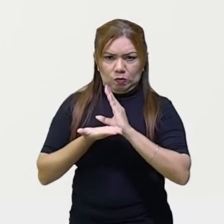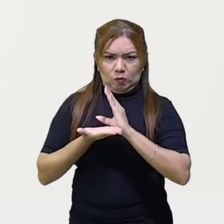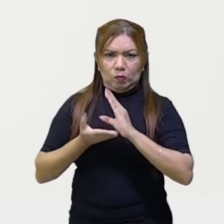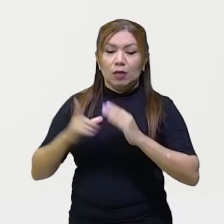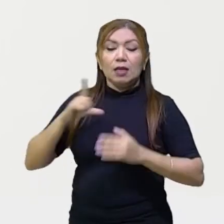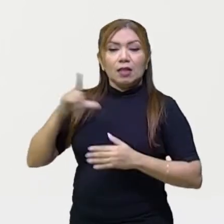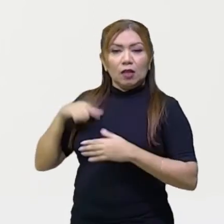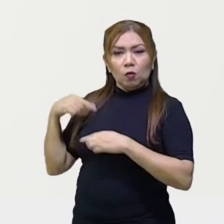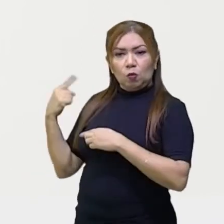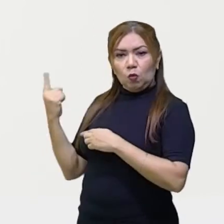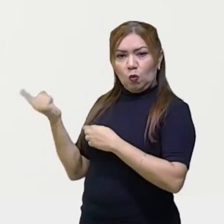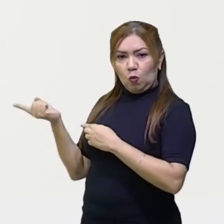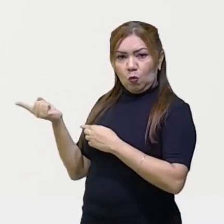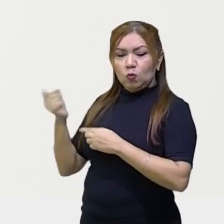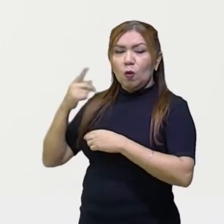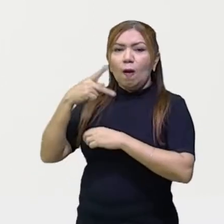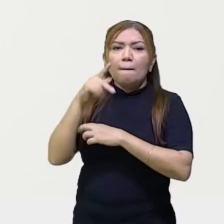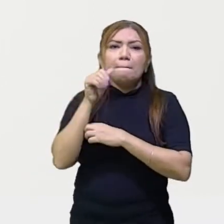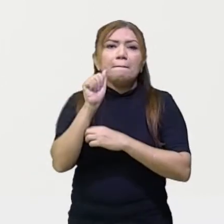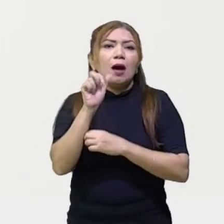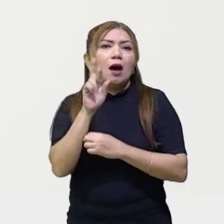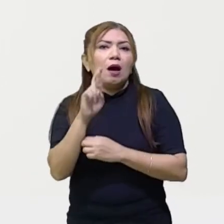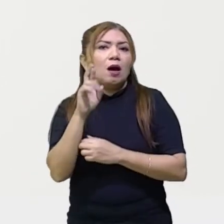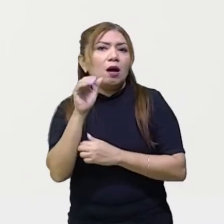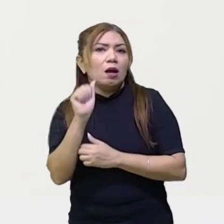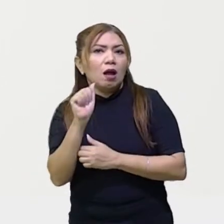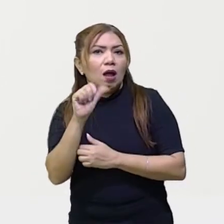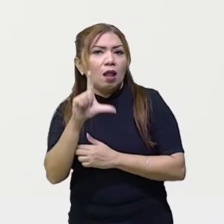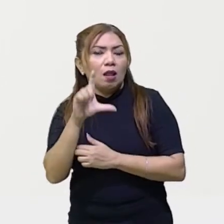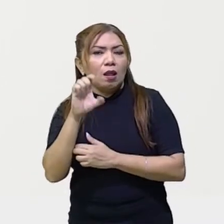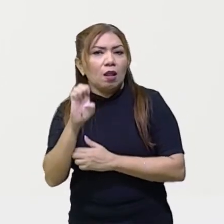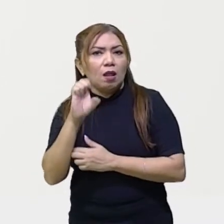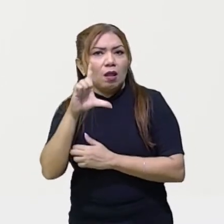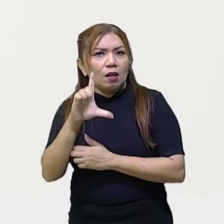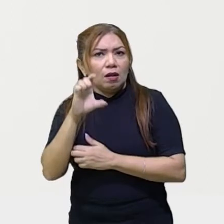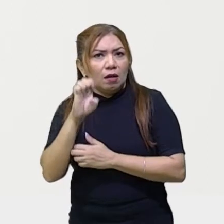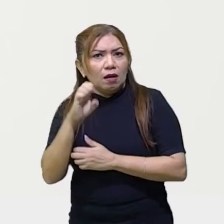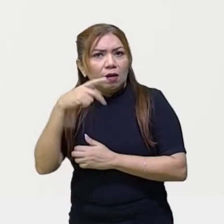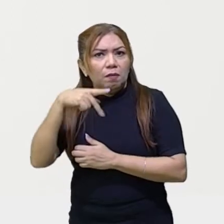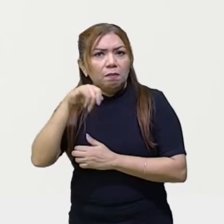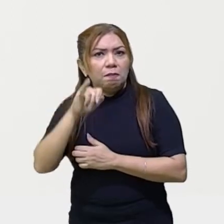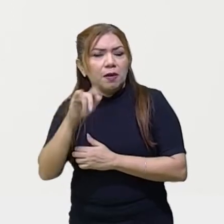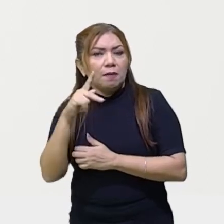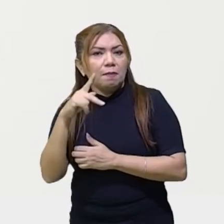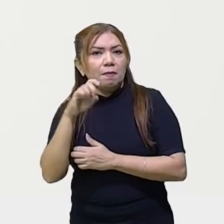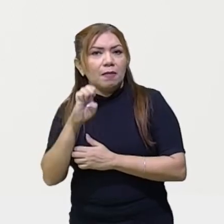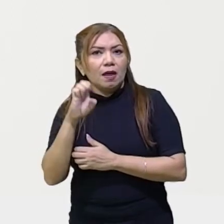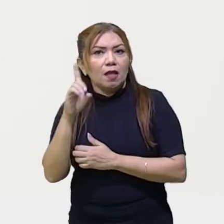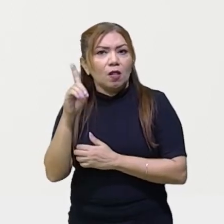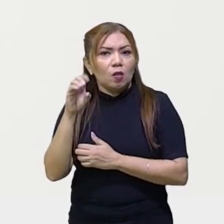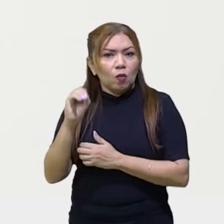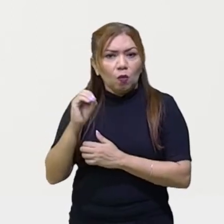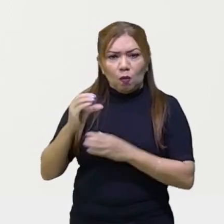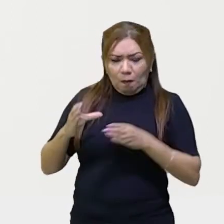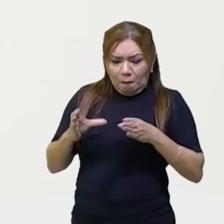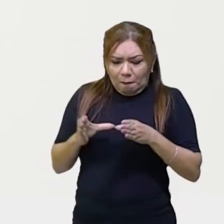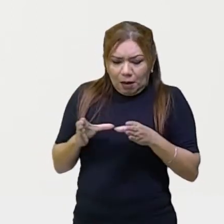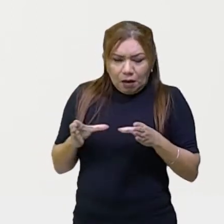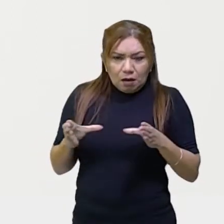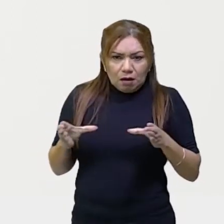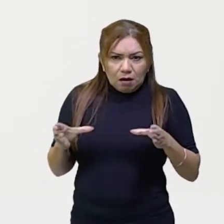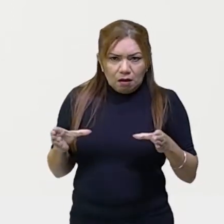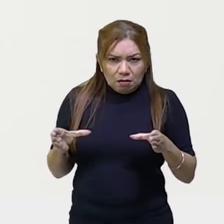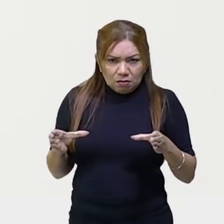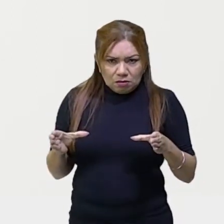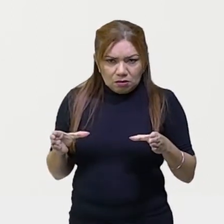paralelepípedo ou bloco retangular tem uma caixa de sapato por aí uma